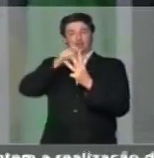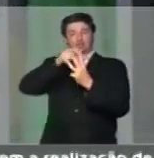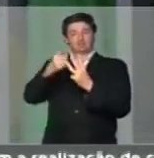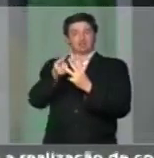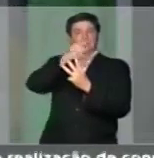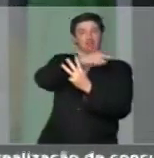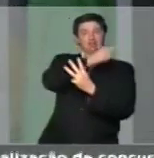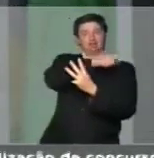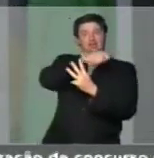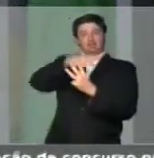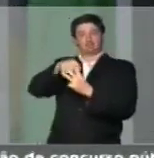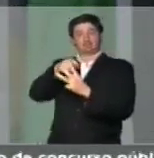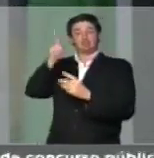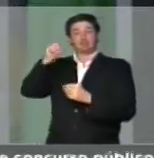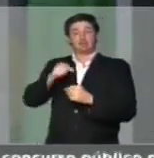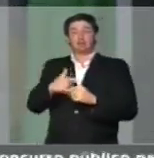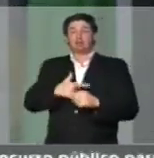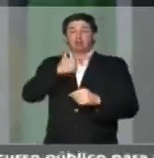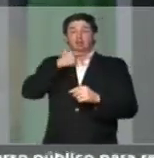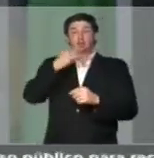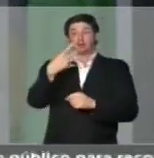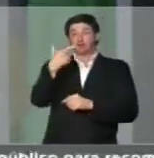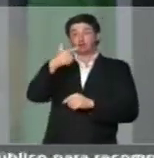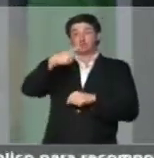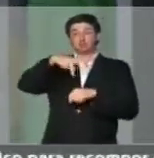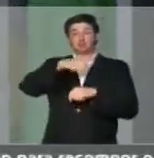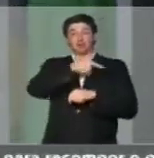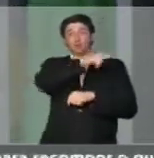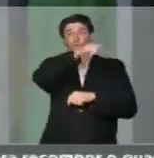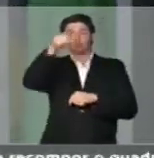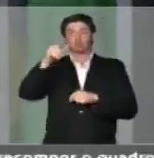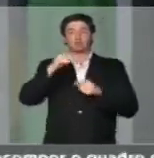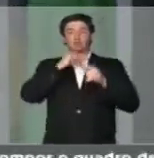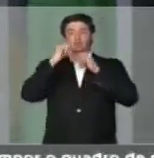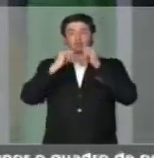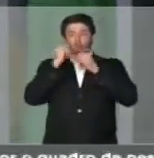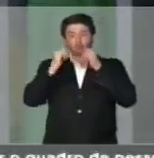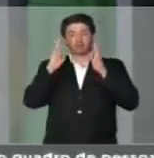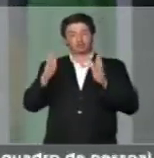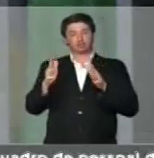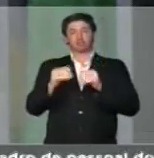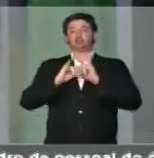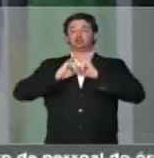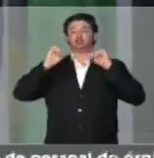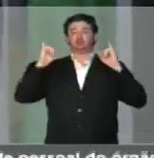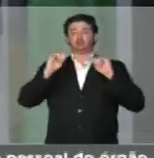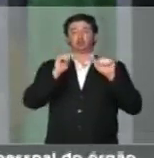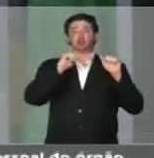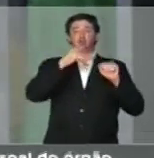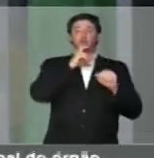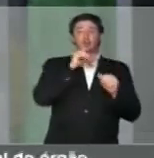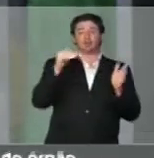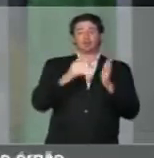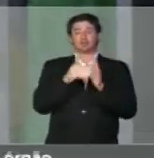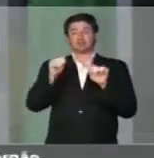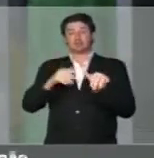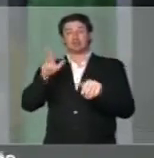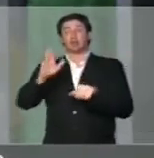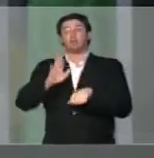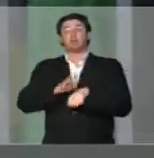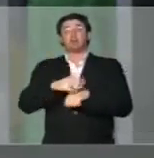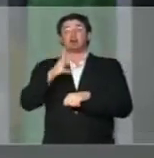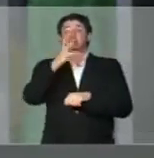apenas foi a maior retração entre 42 países que divulgaram o dado de julho a setembro, como também é a mais